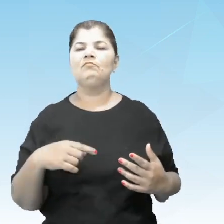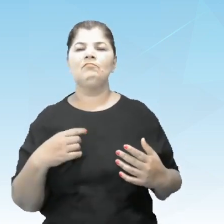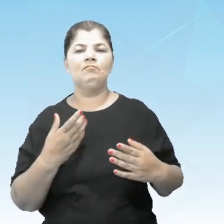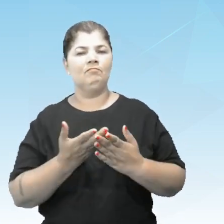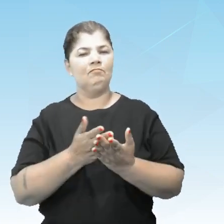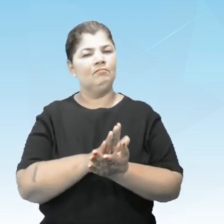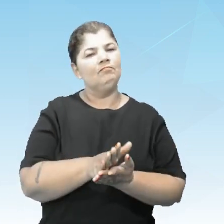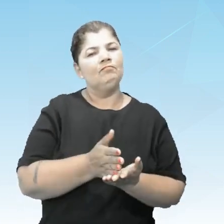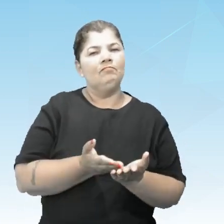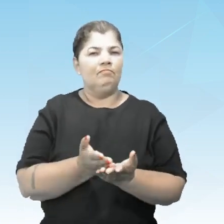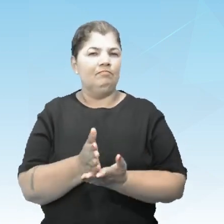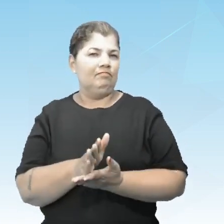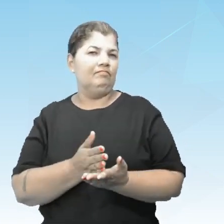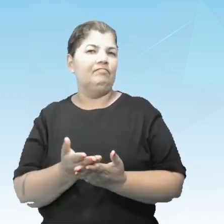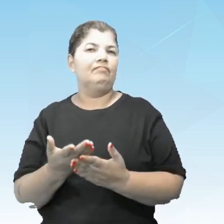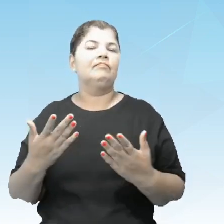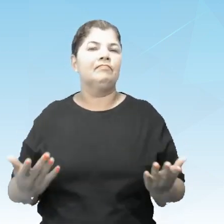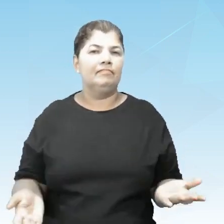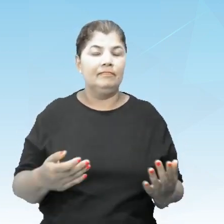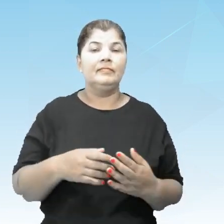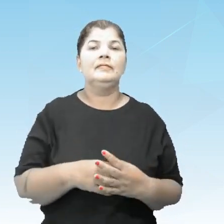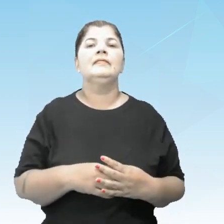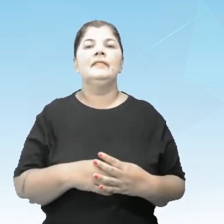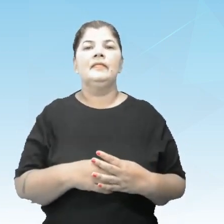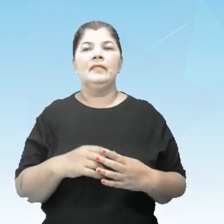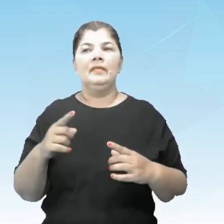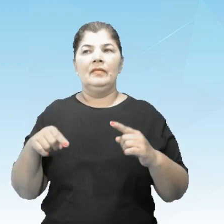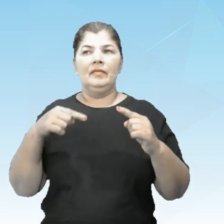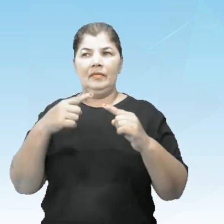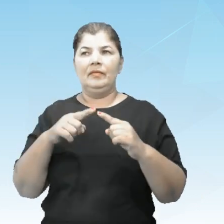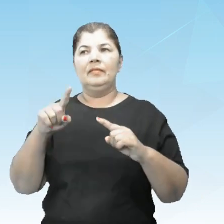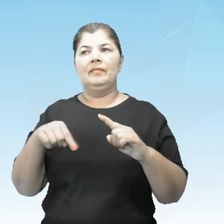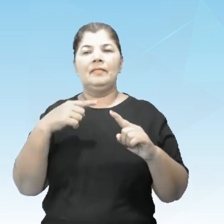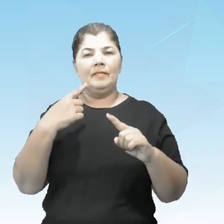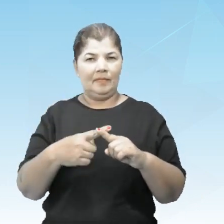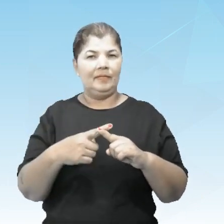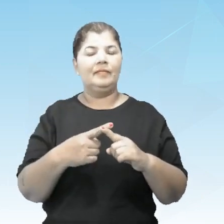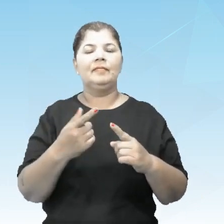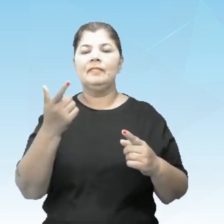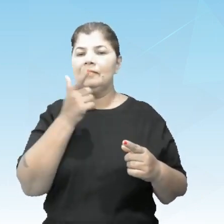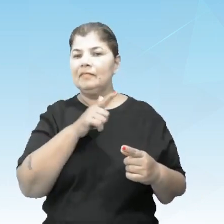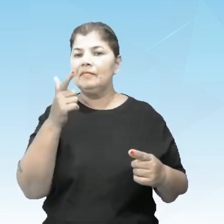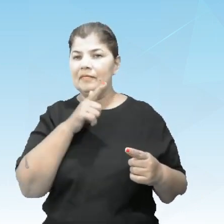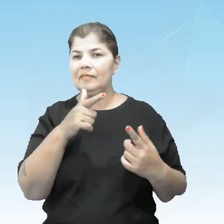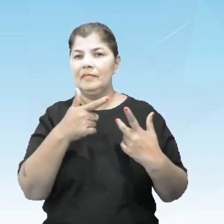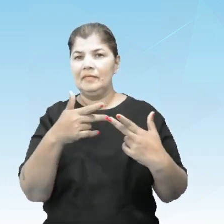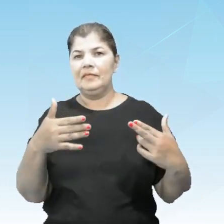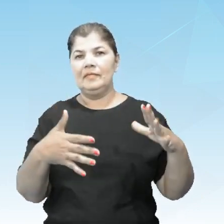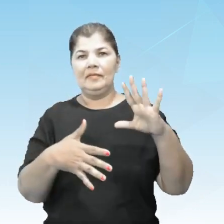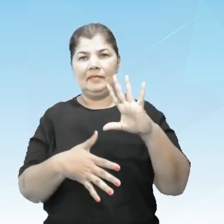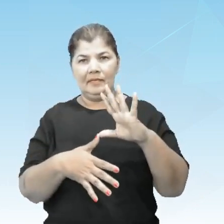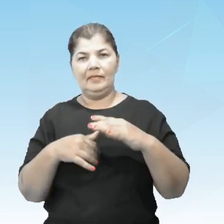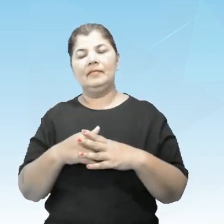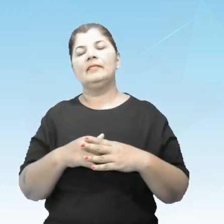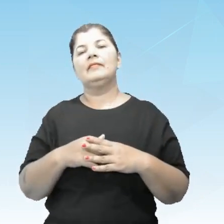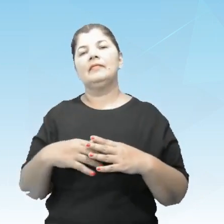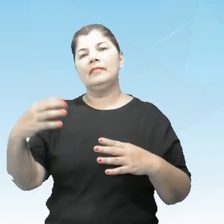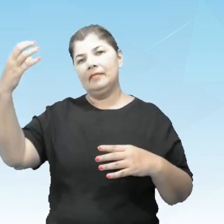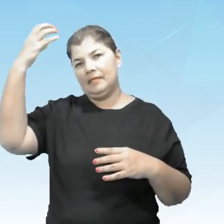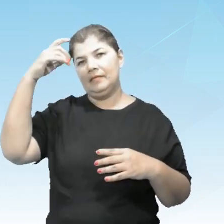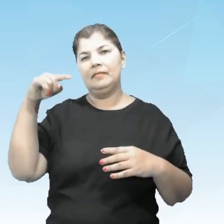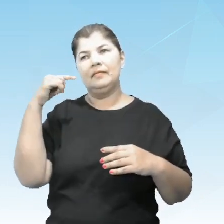objetivo de extrair mais riqueza da América, a monarquia espanhola impôs monopólio sobre o número crescente